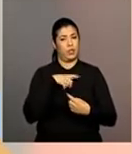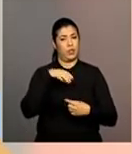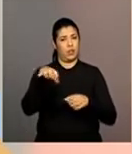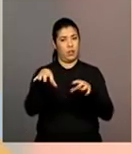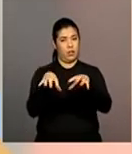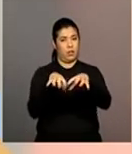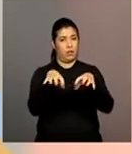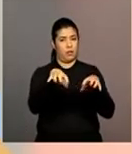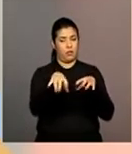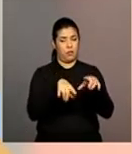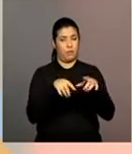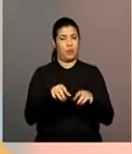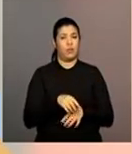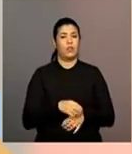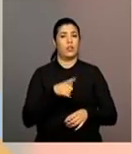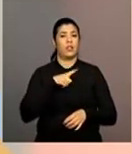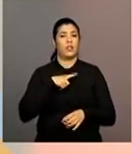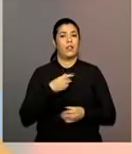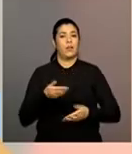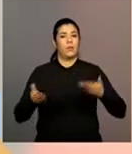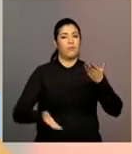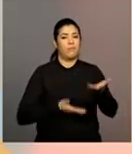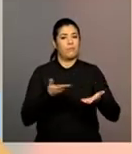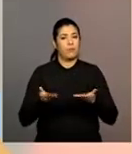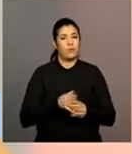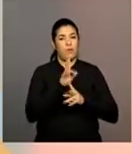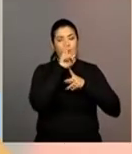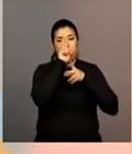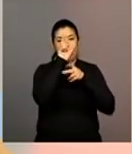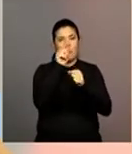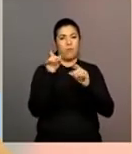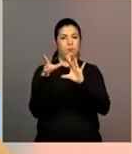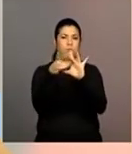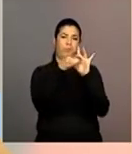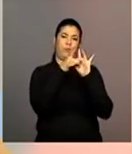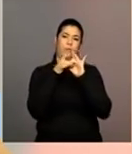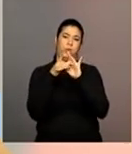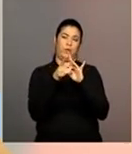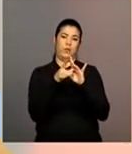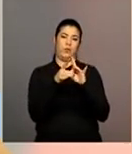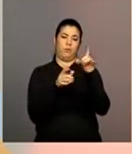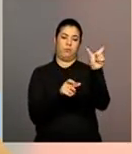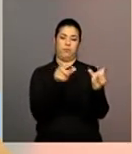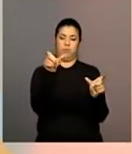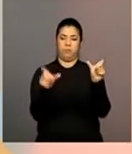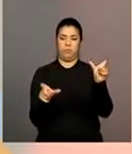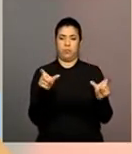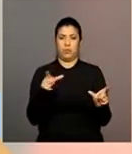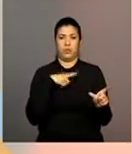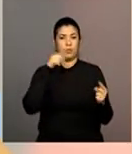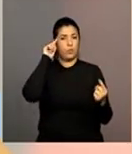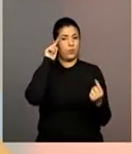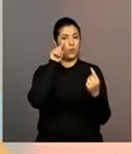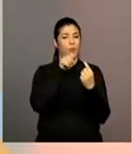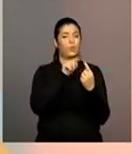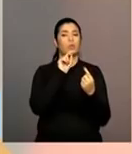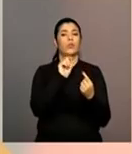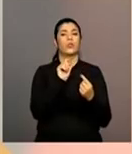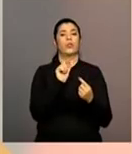é o serviço de convivência e fortalecimento de vínculos que vai eh ter uma perspectiva